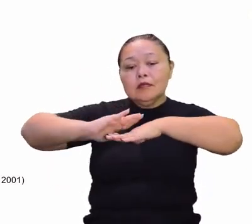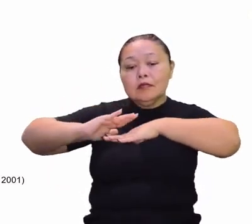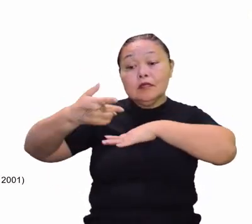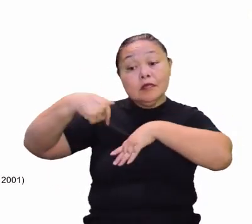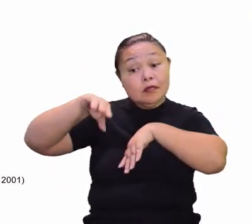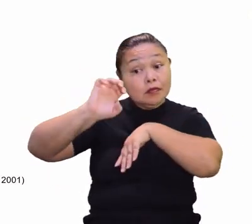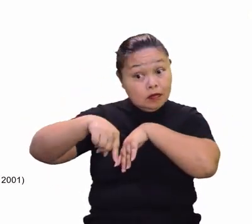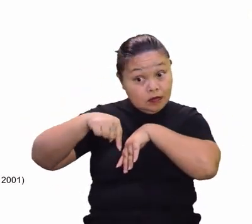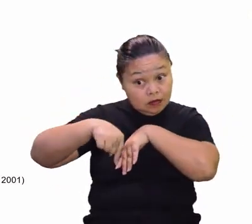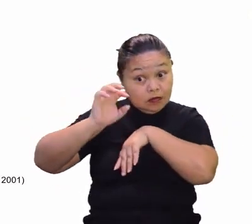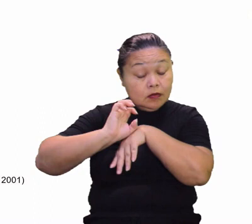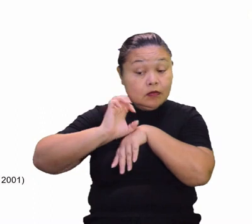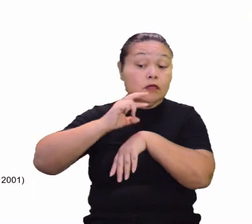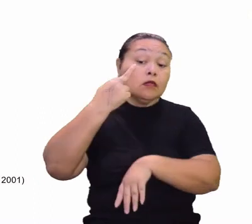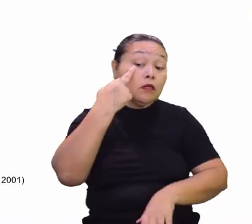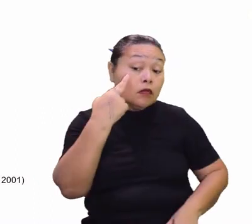mas